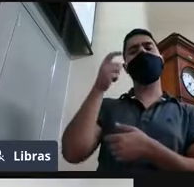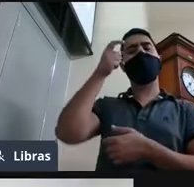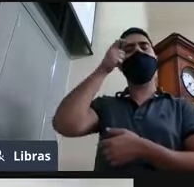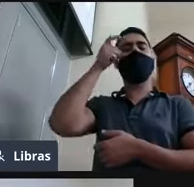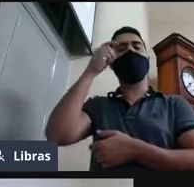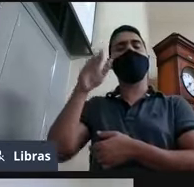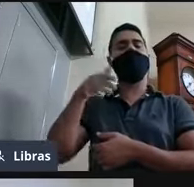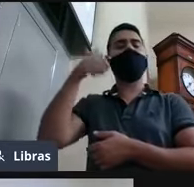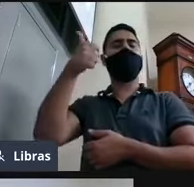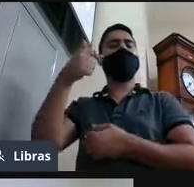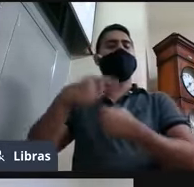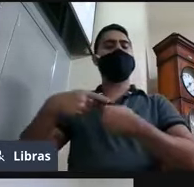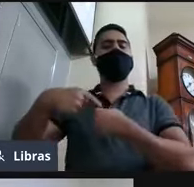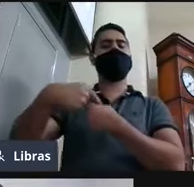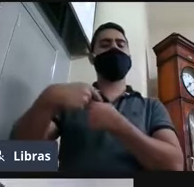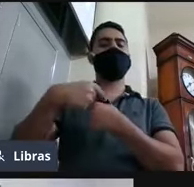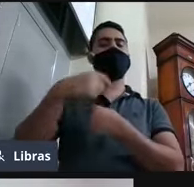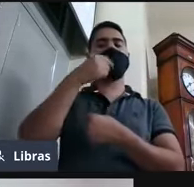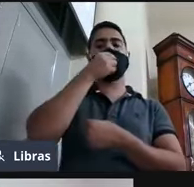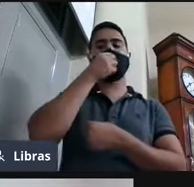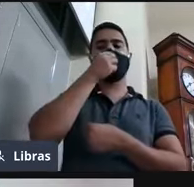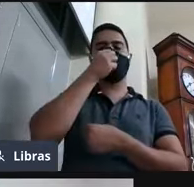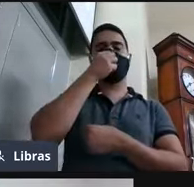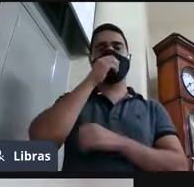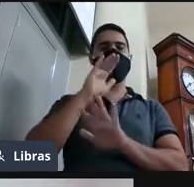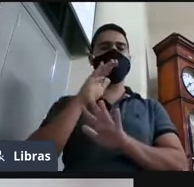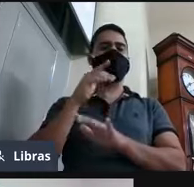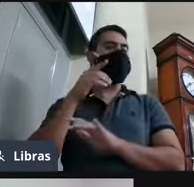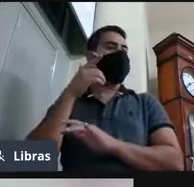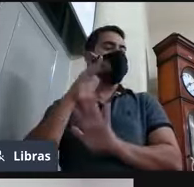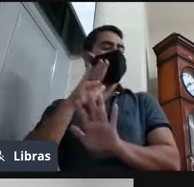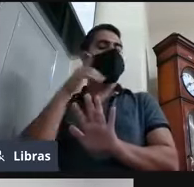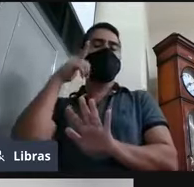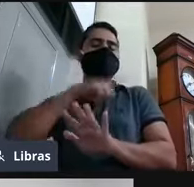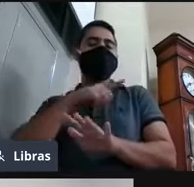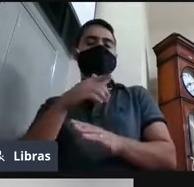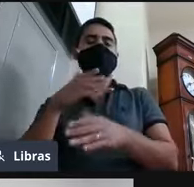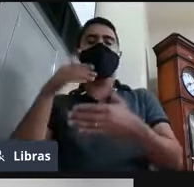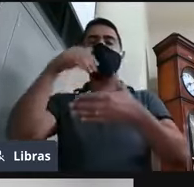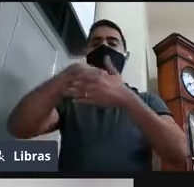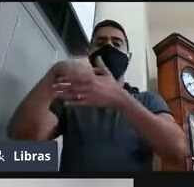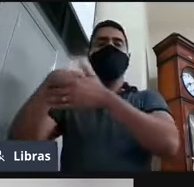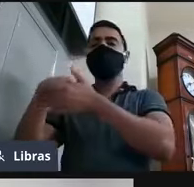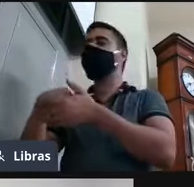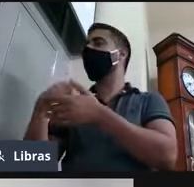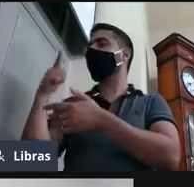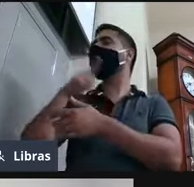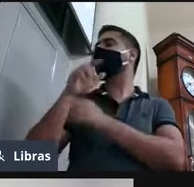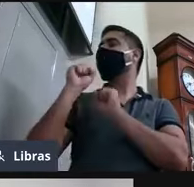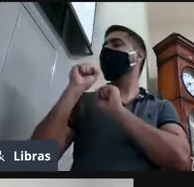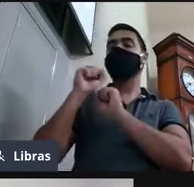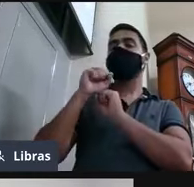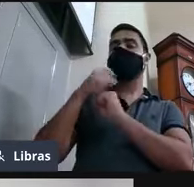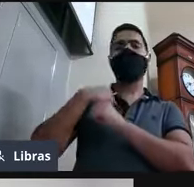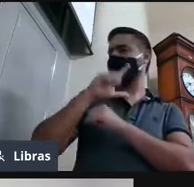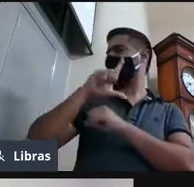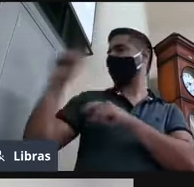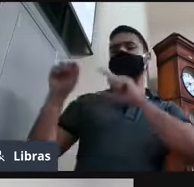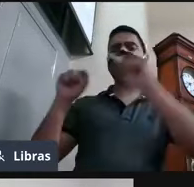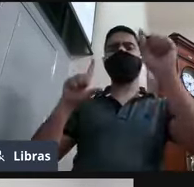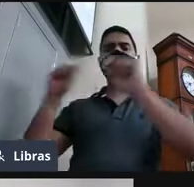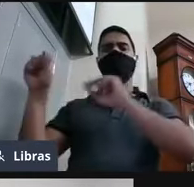nossa cidade. Mas quando ele conseguiu os votos que ele queria e ele se ausentou, e toda a sua equipe